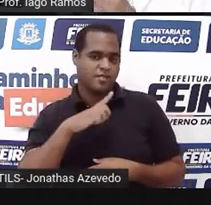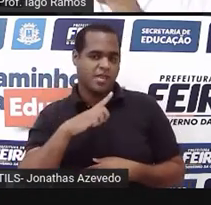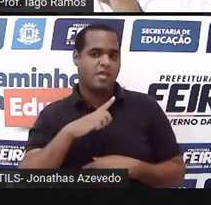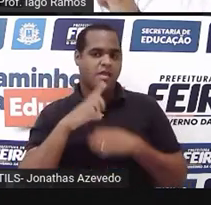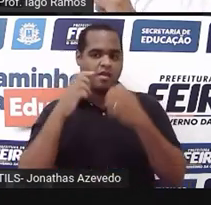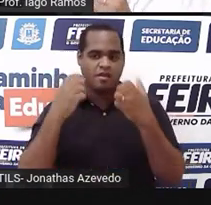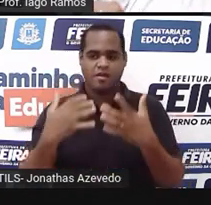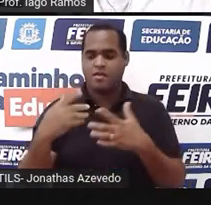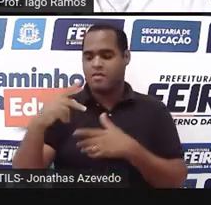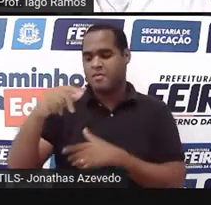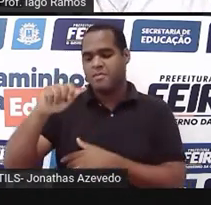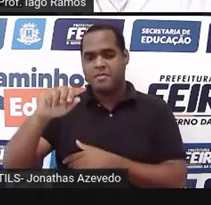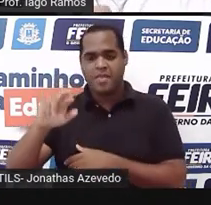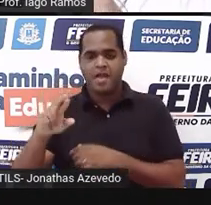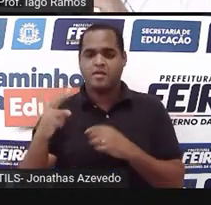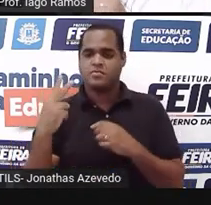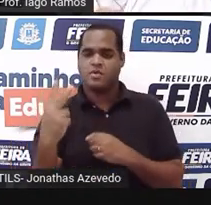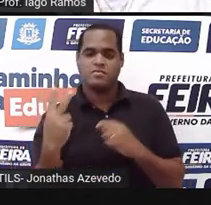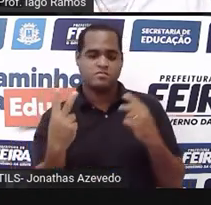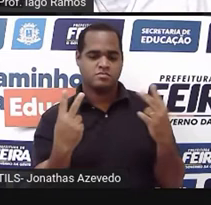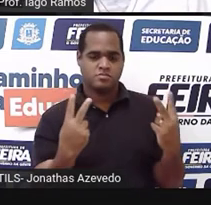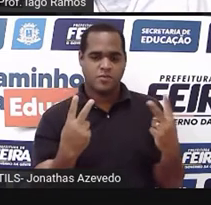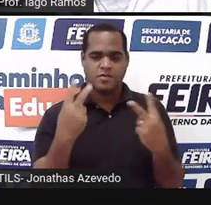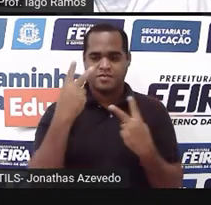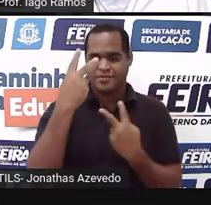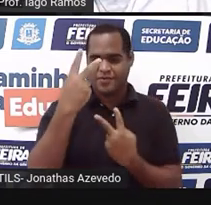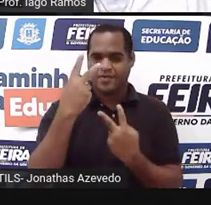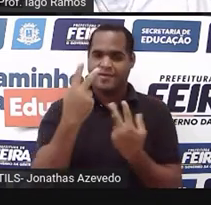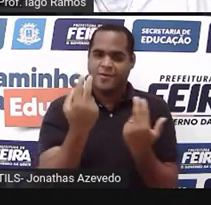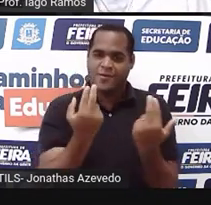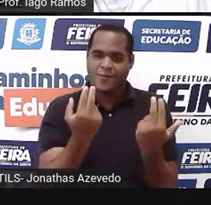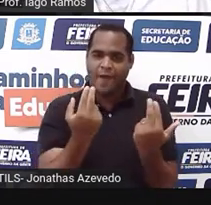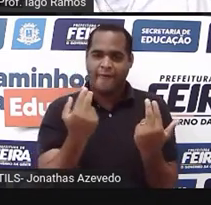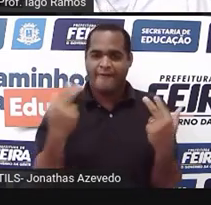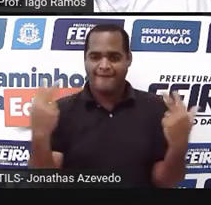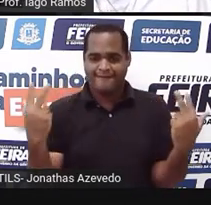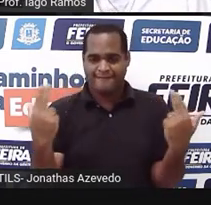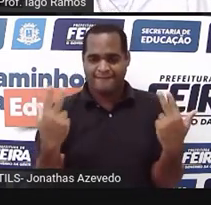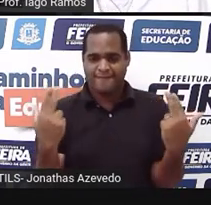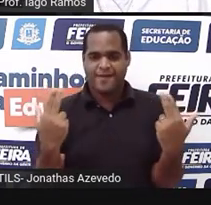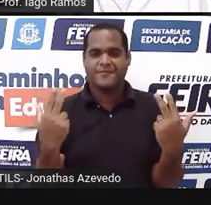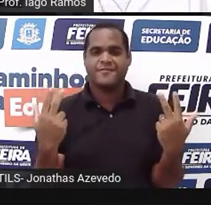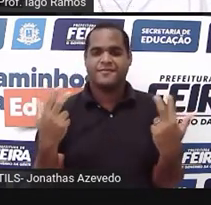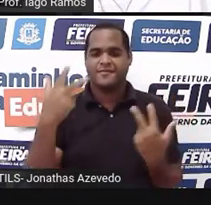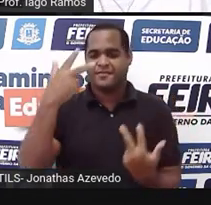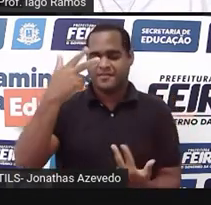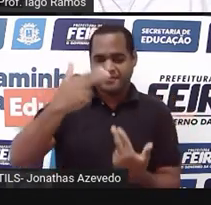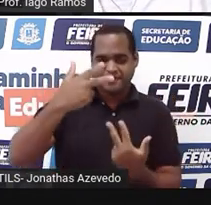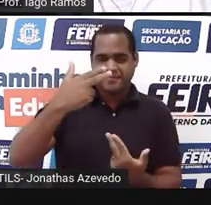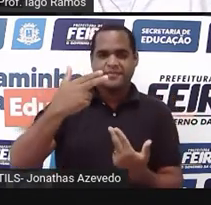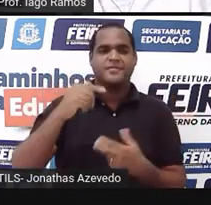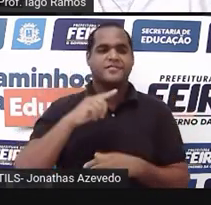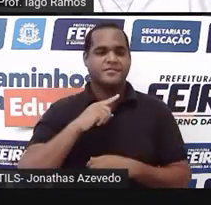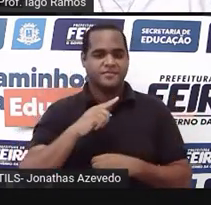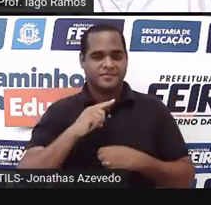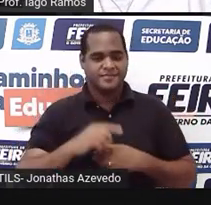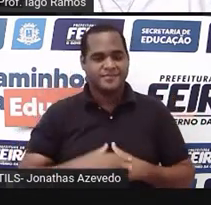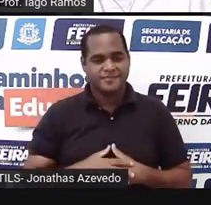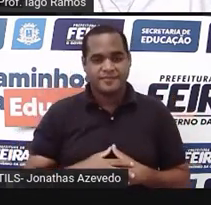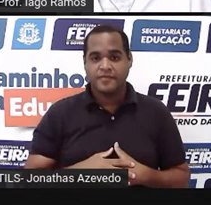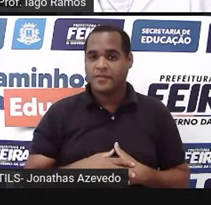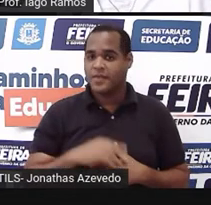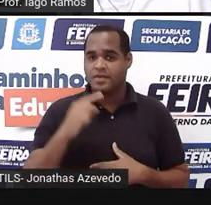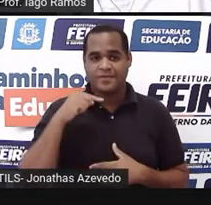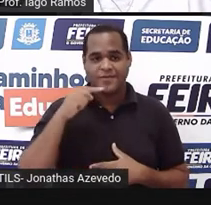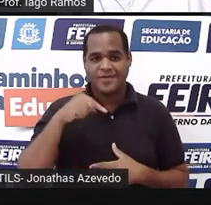um par de lados Paralelos o que é que significa um par de lados que